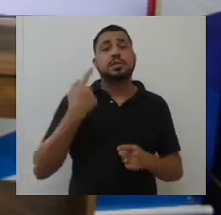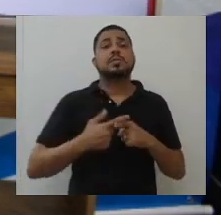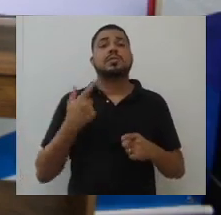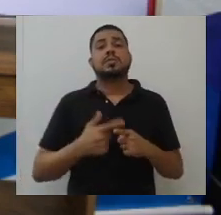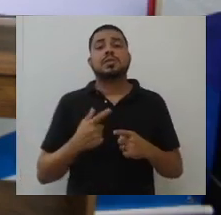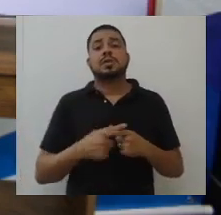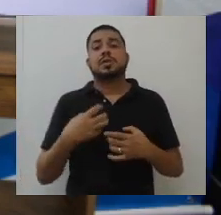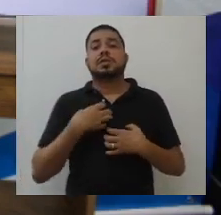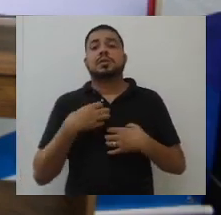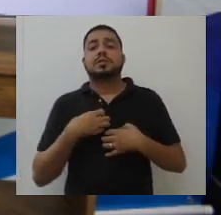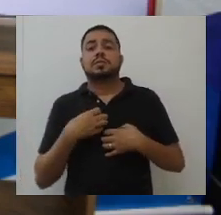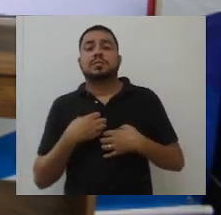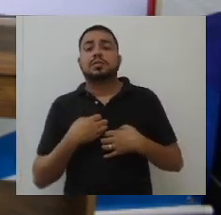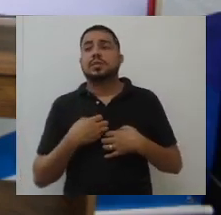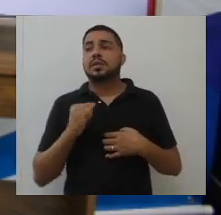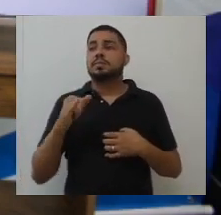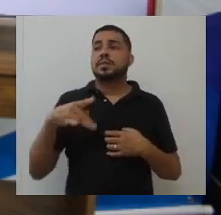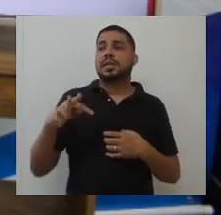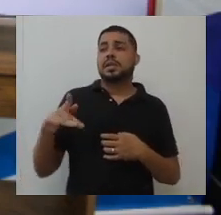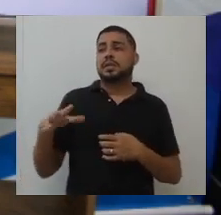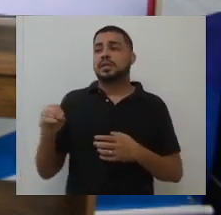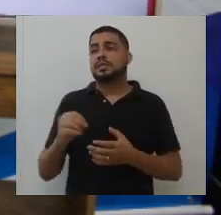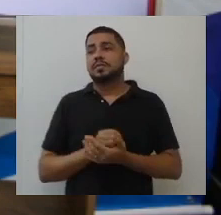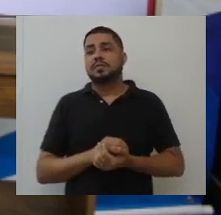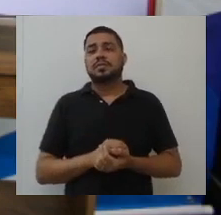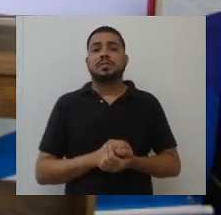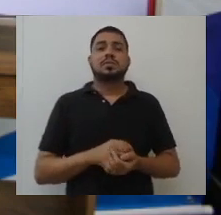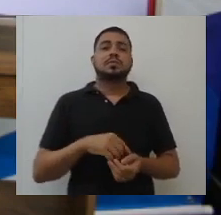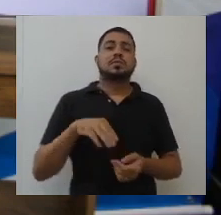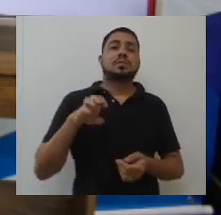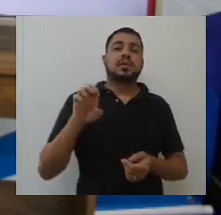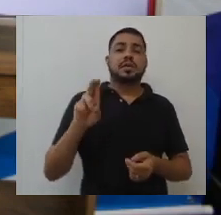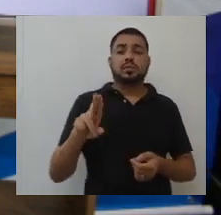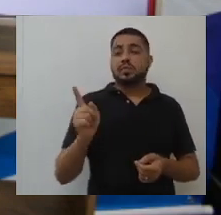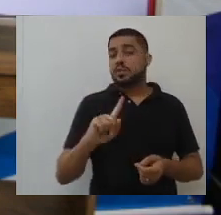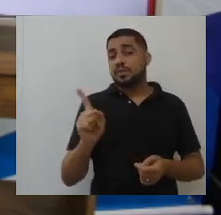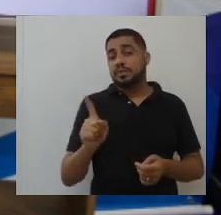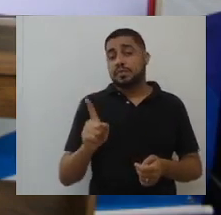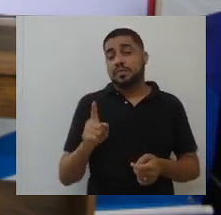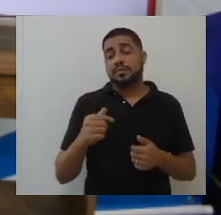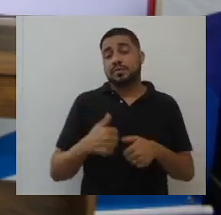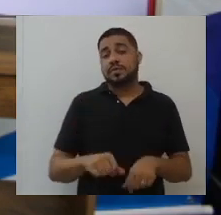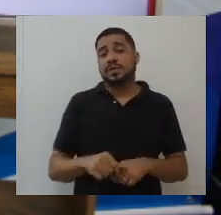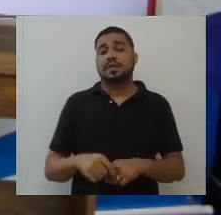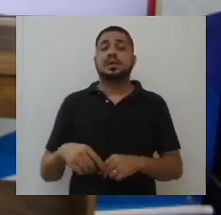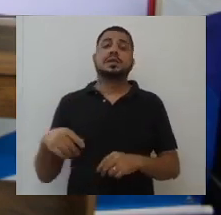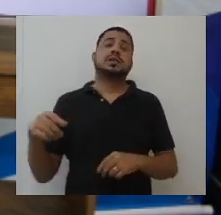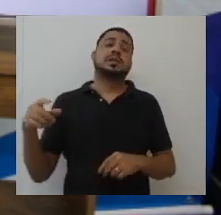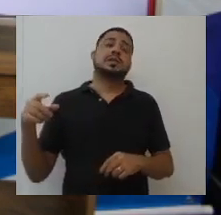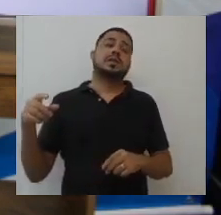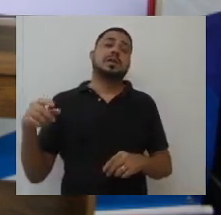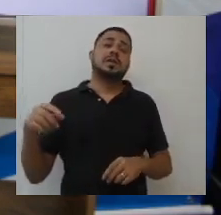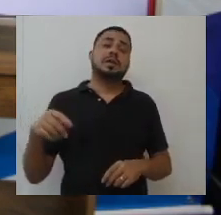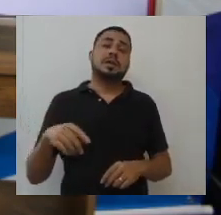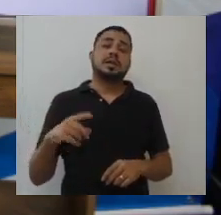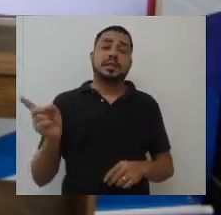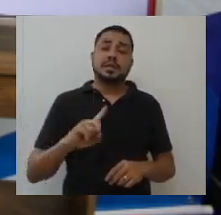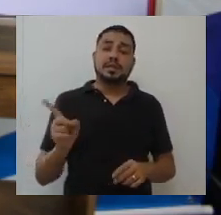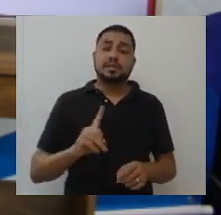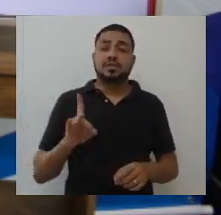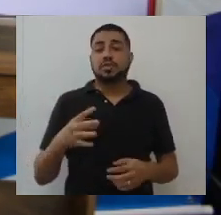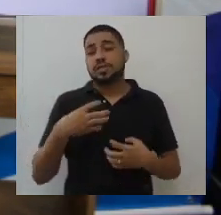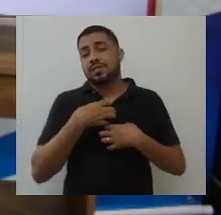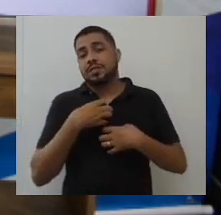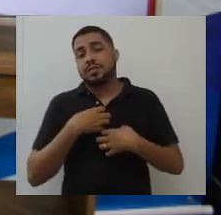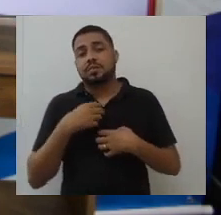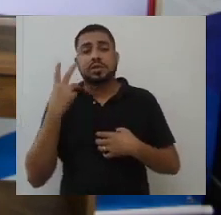no modo imperativo o will não fica negativo, won't you, e sim na forma normal. Boa pergunta,